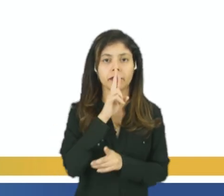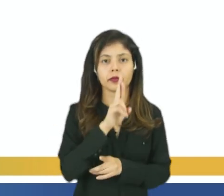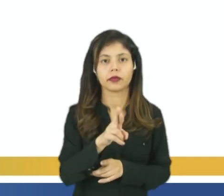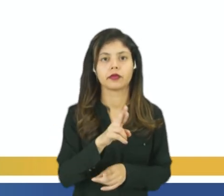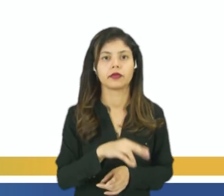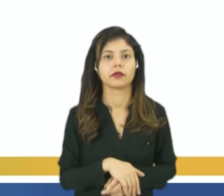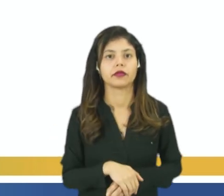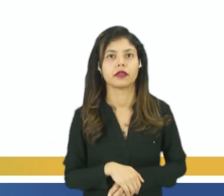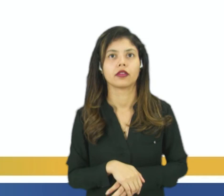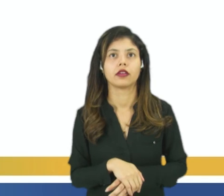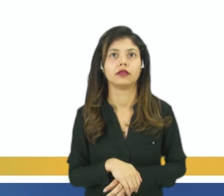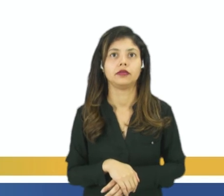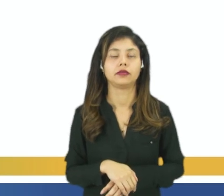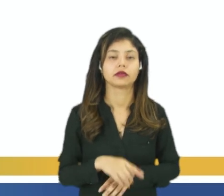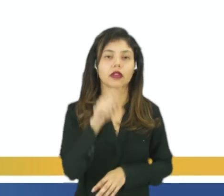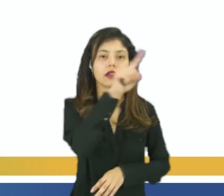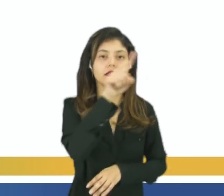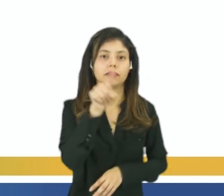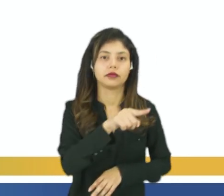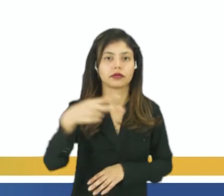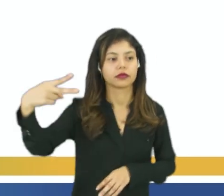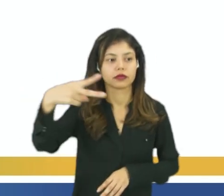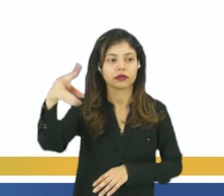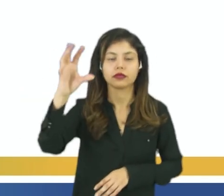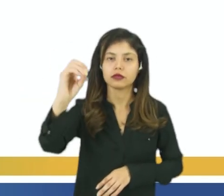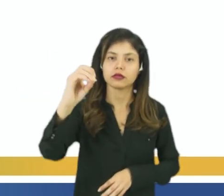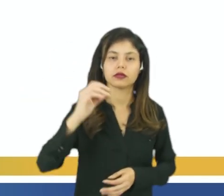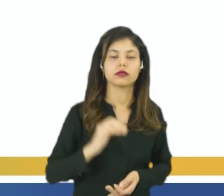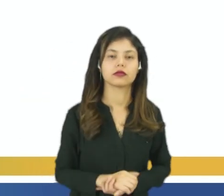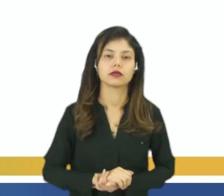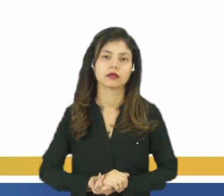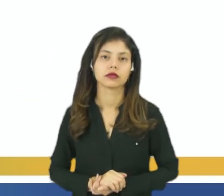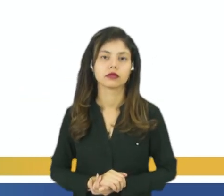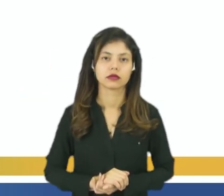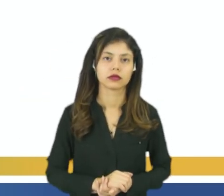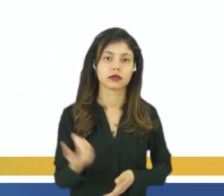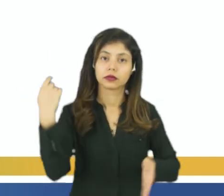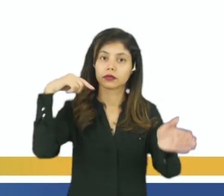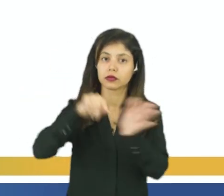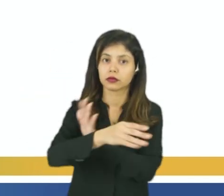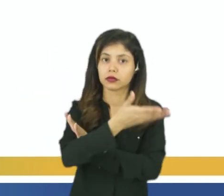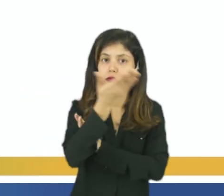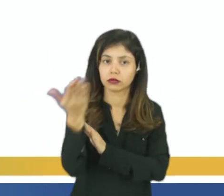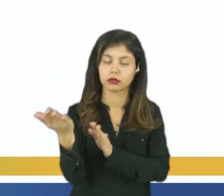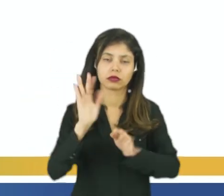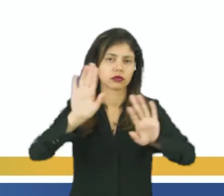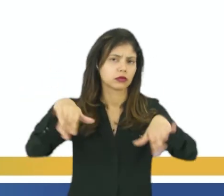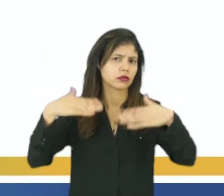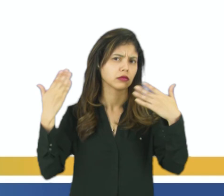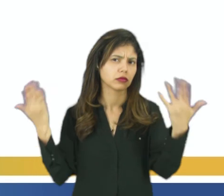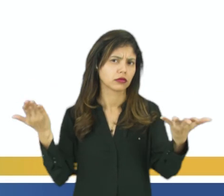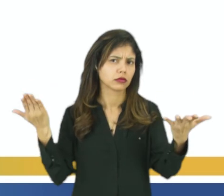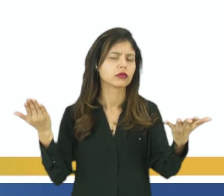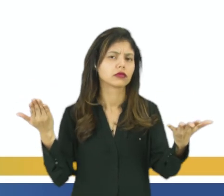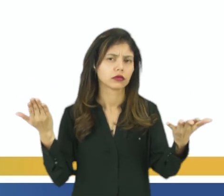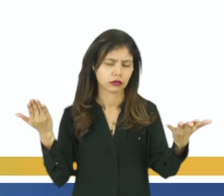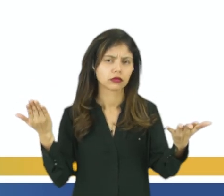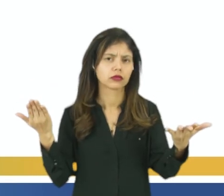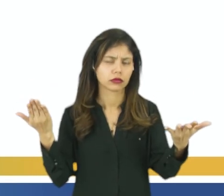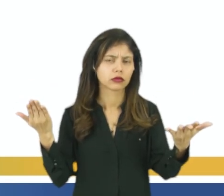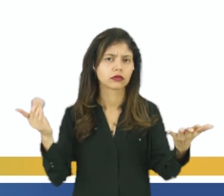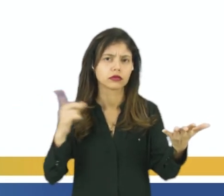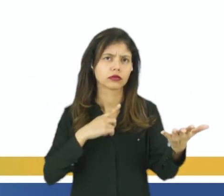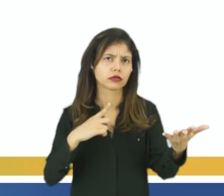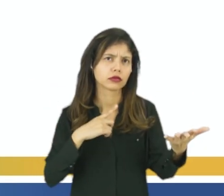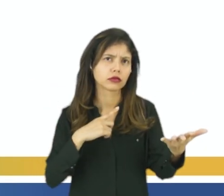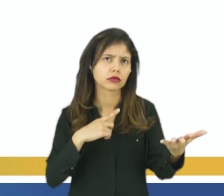solução. E aí nós temos como solução o zero. Pergunto a vocês, qual é a terna aí que nós